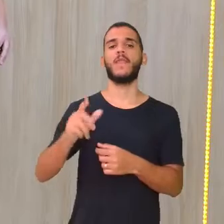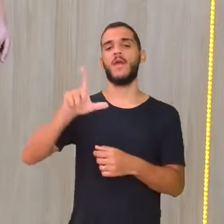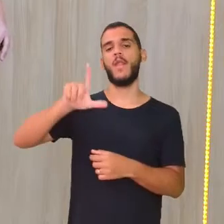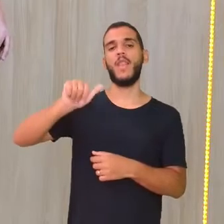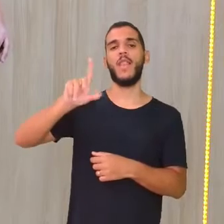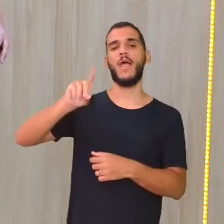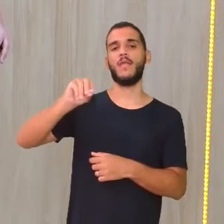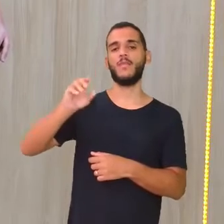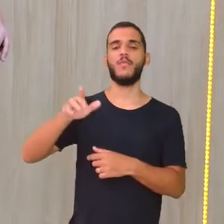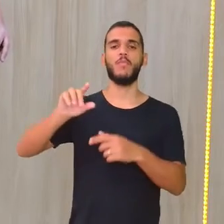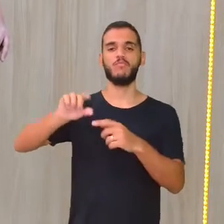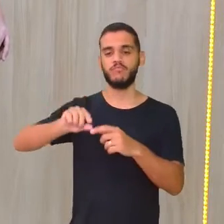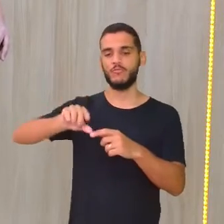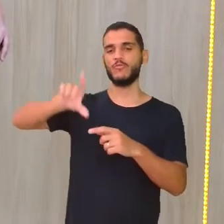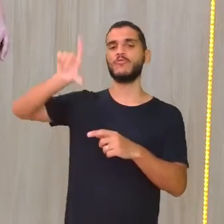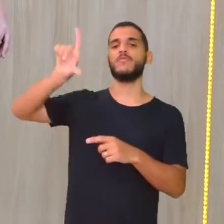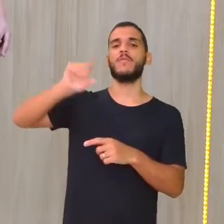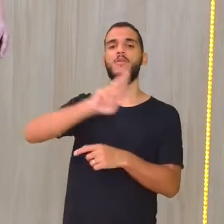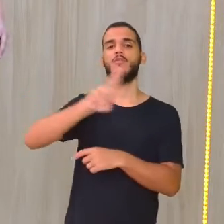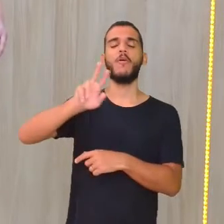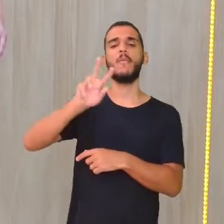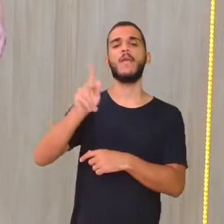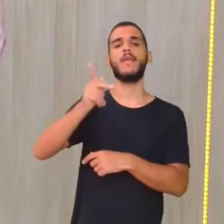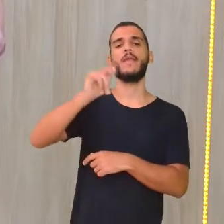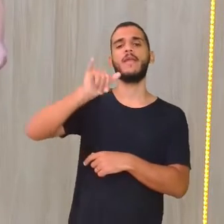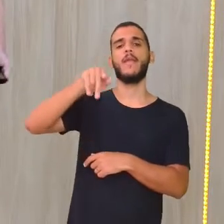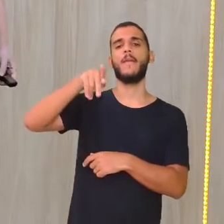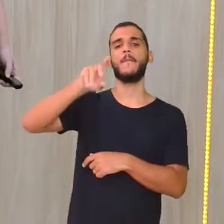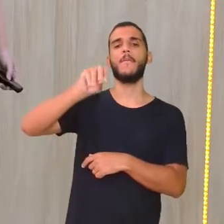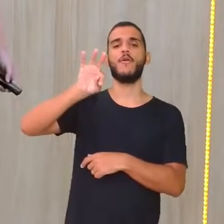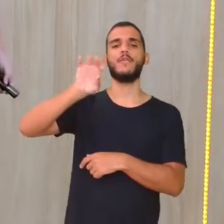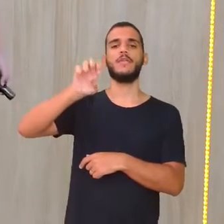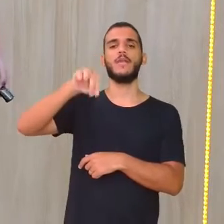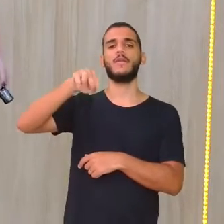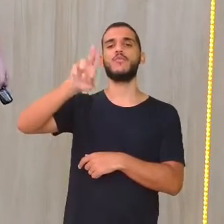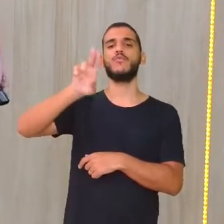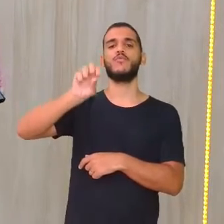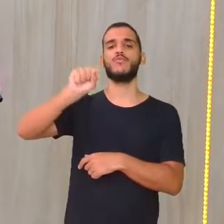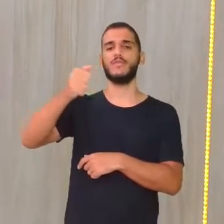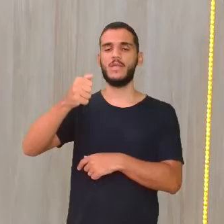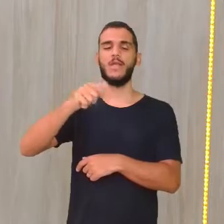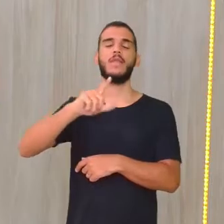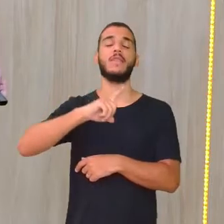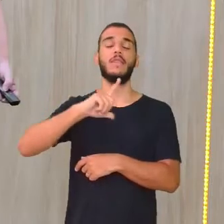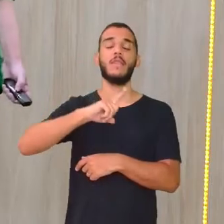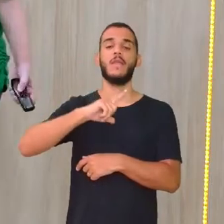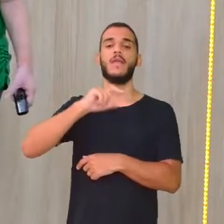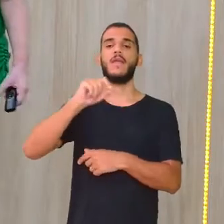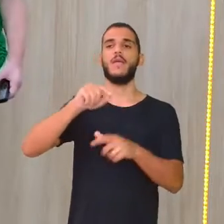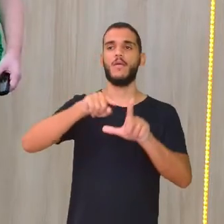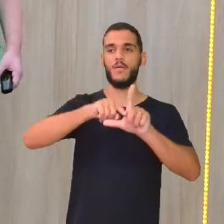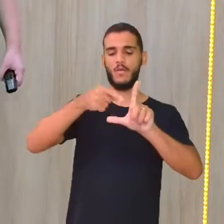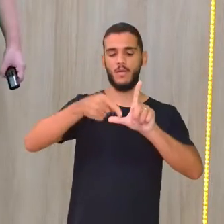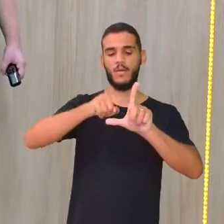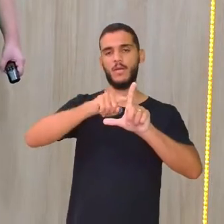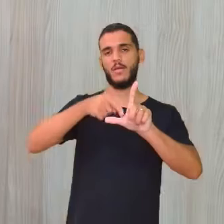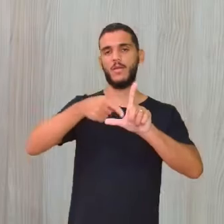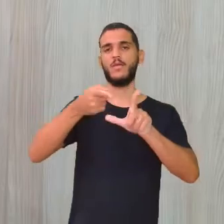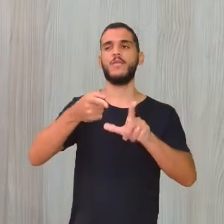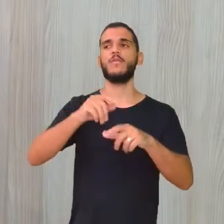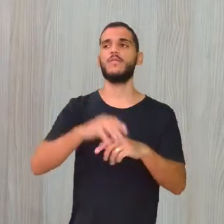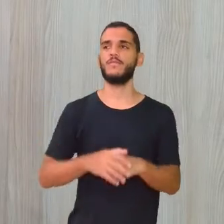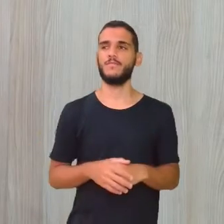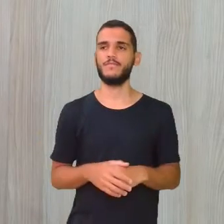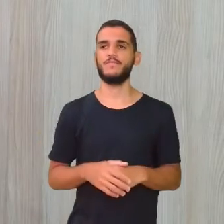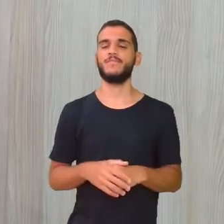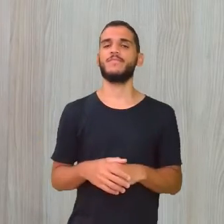sobe. Aí você tem a parede e o chão formando um ângulo reto de 90 graus. Olha o teorema de Pitágoras aí, né,